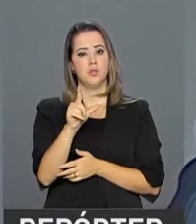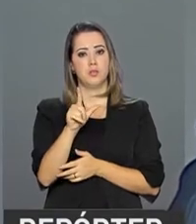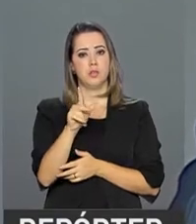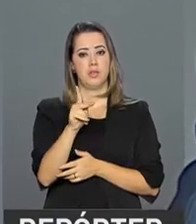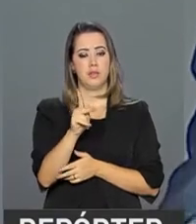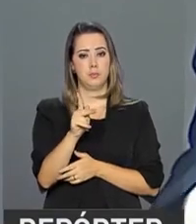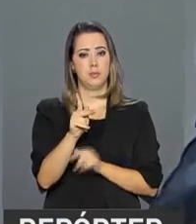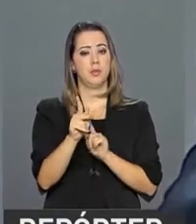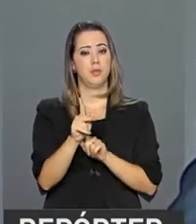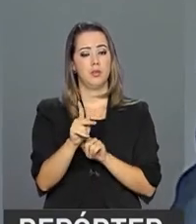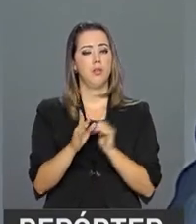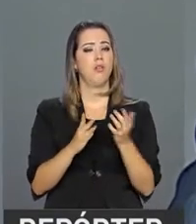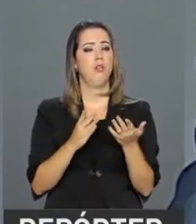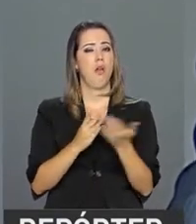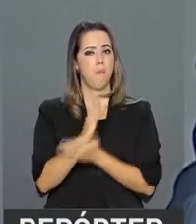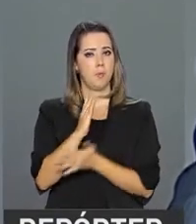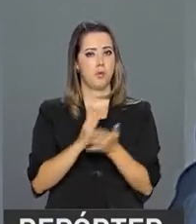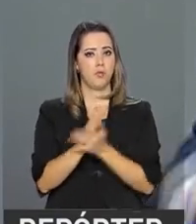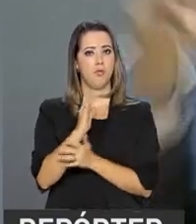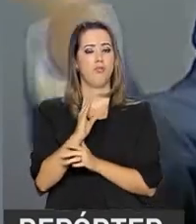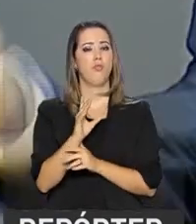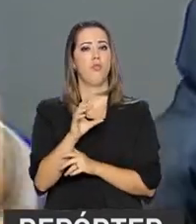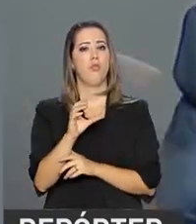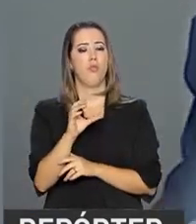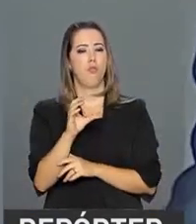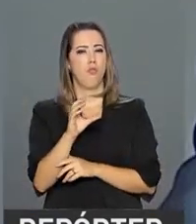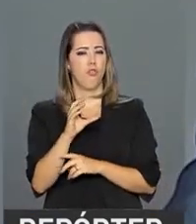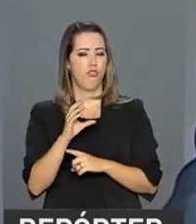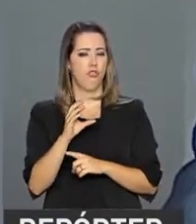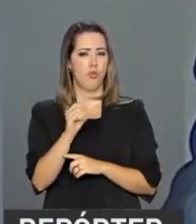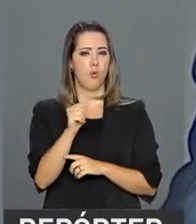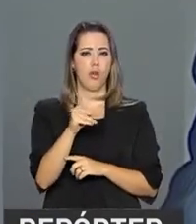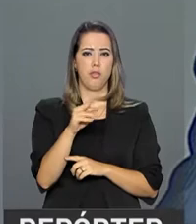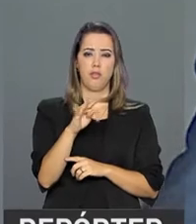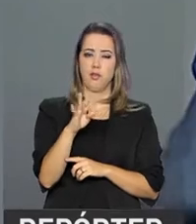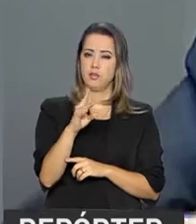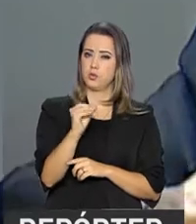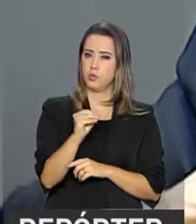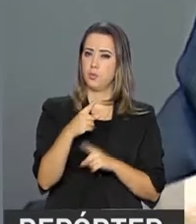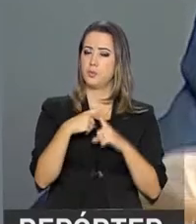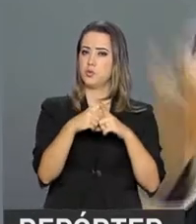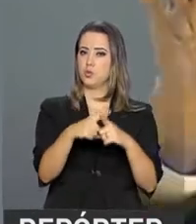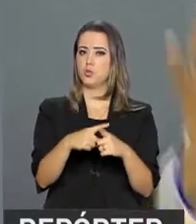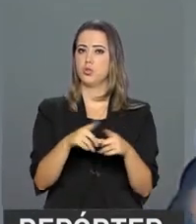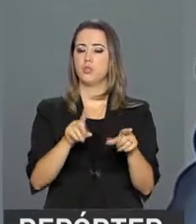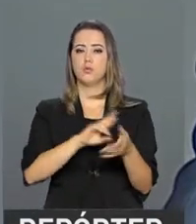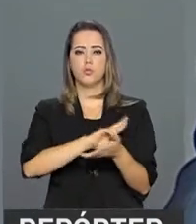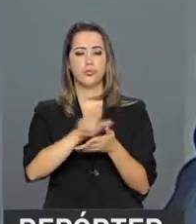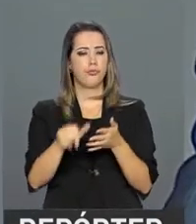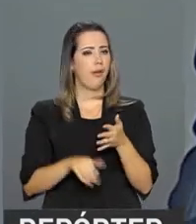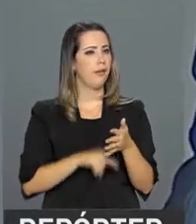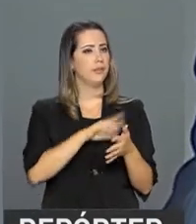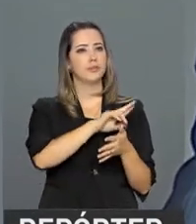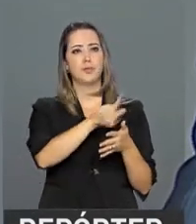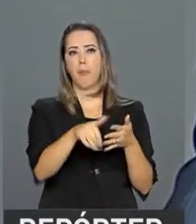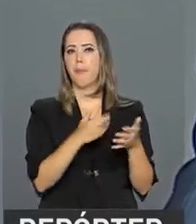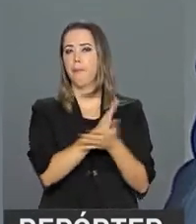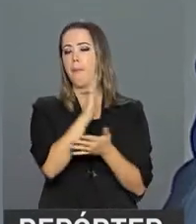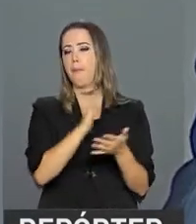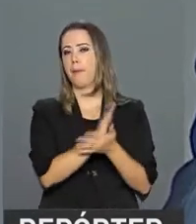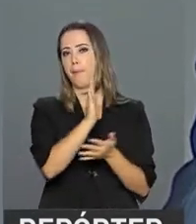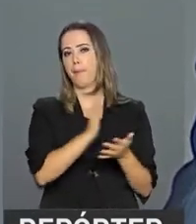provocar nas taxas de aprovação canais positiva duplicata eletrônica e resumo existe um histórico aí